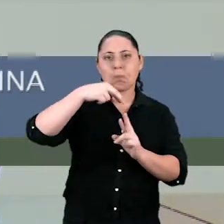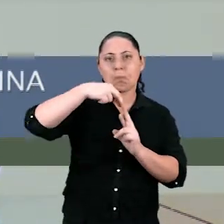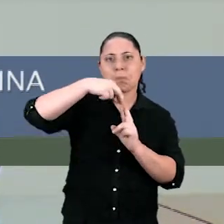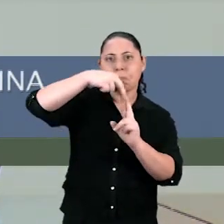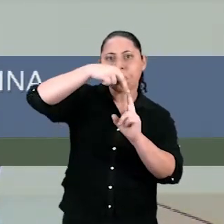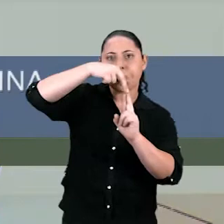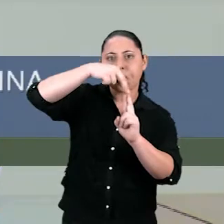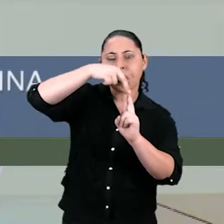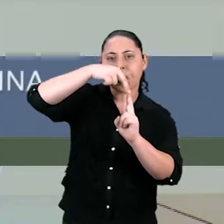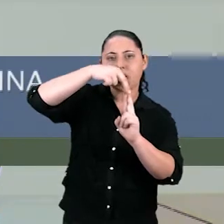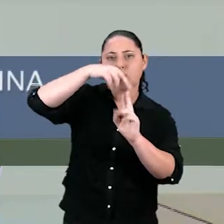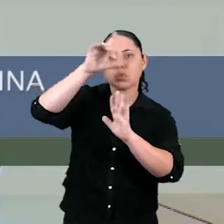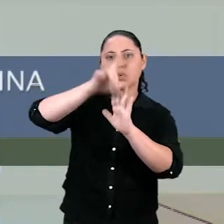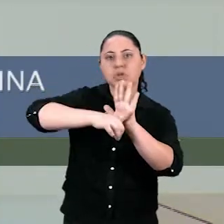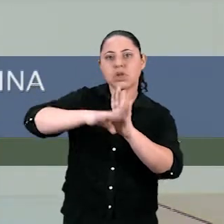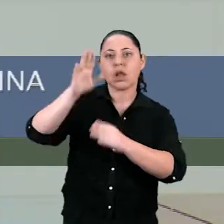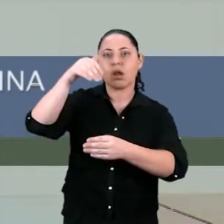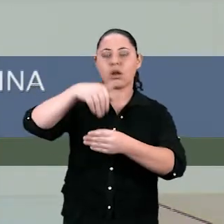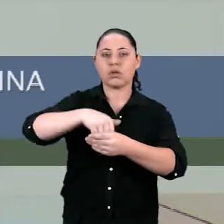não podia deixar também de